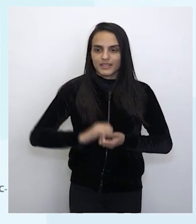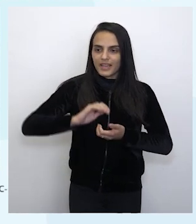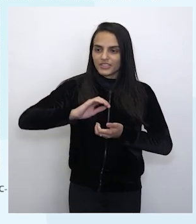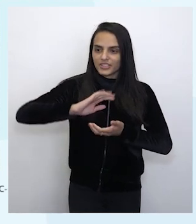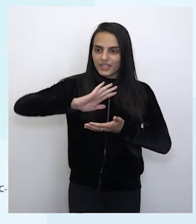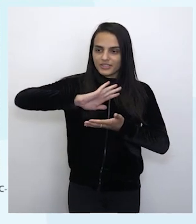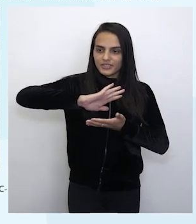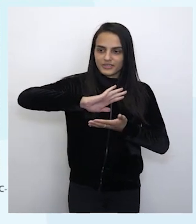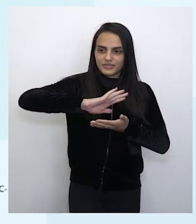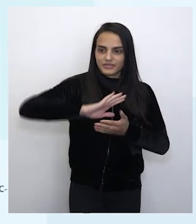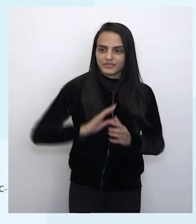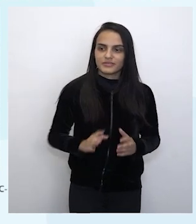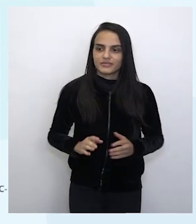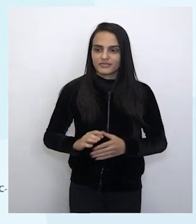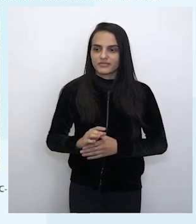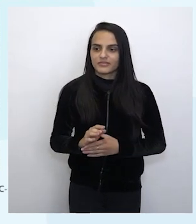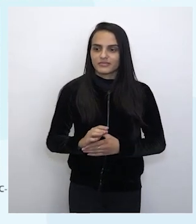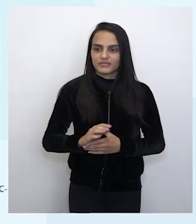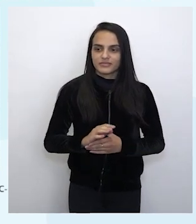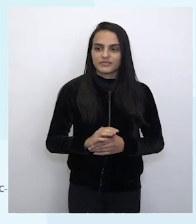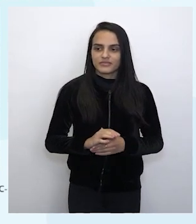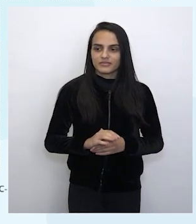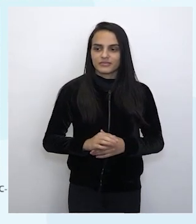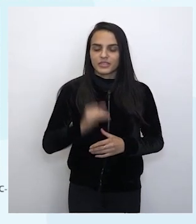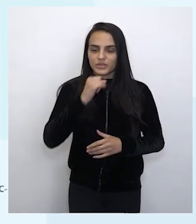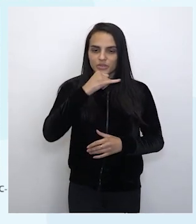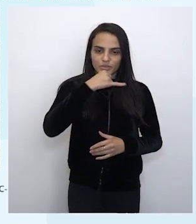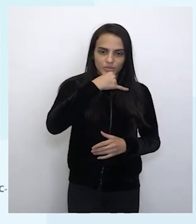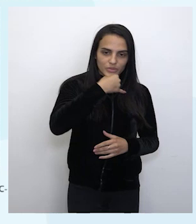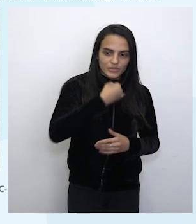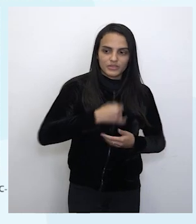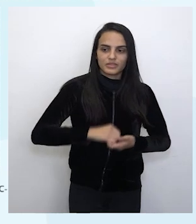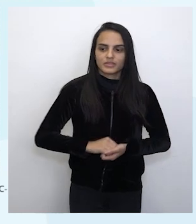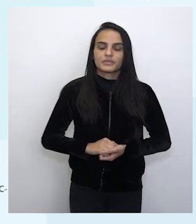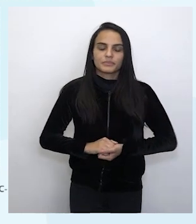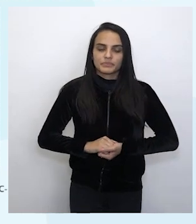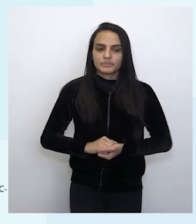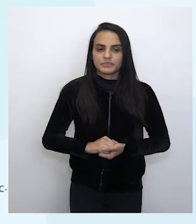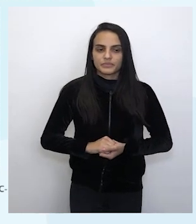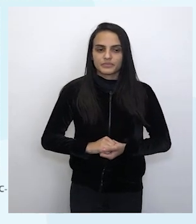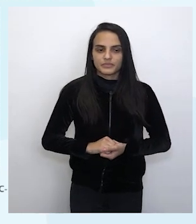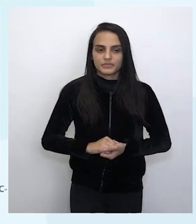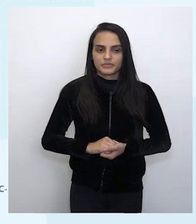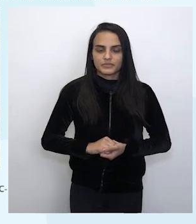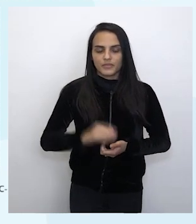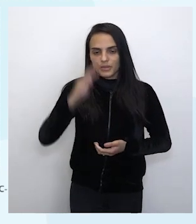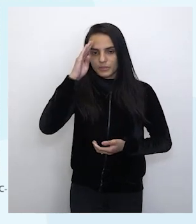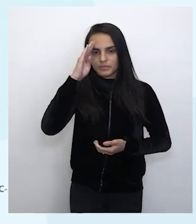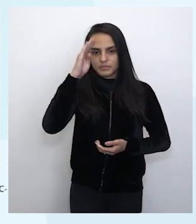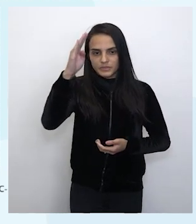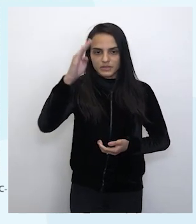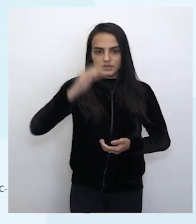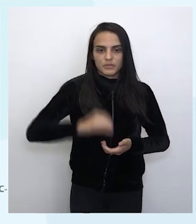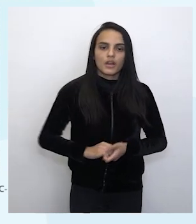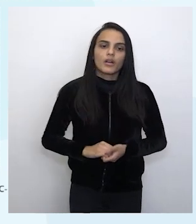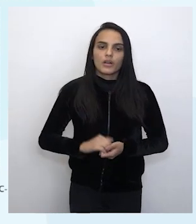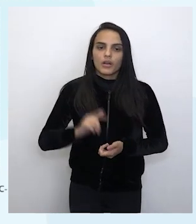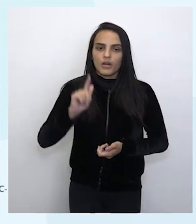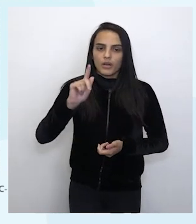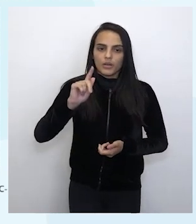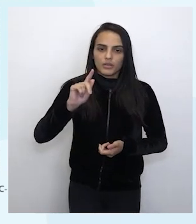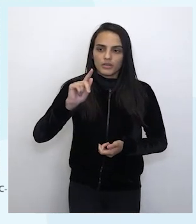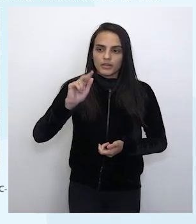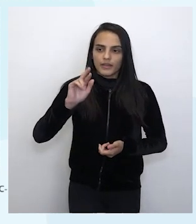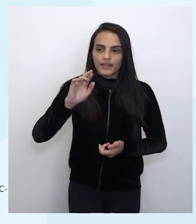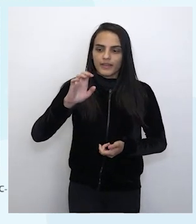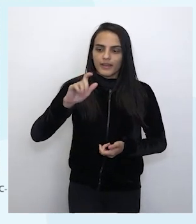da comédia, né, só que ela era vista como um estilo teatral inferior. O principal estilo para os gregos era justamente a tragédia,